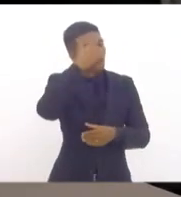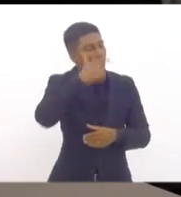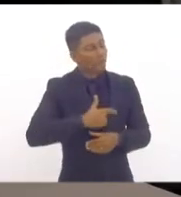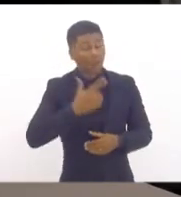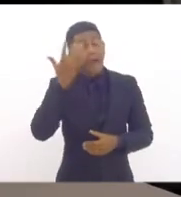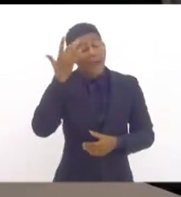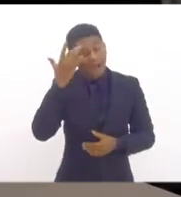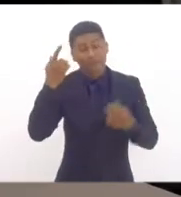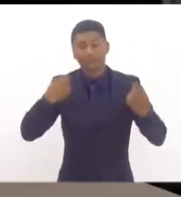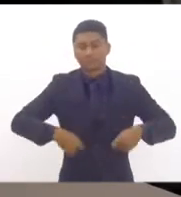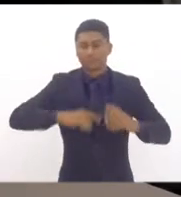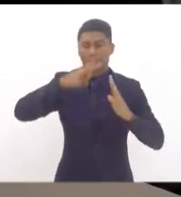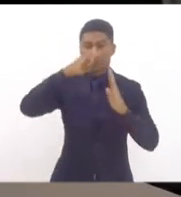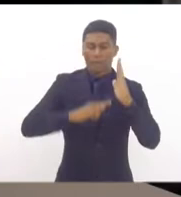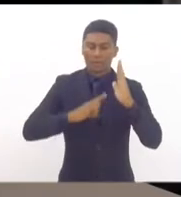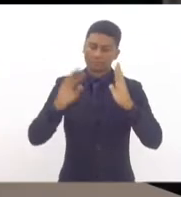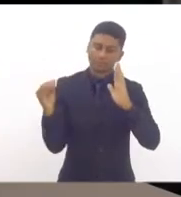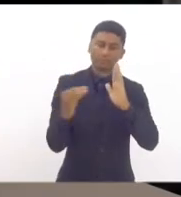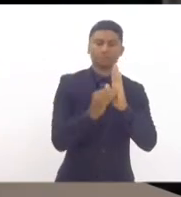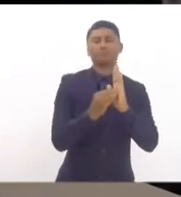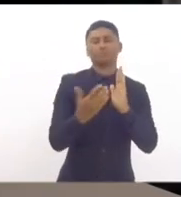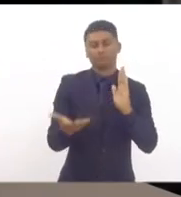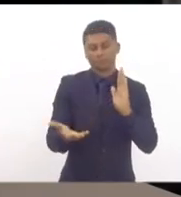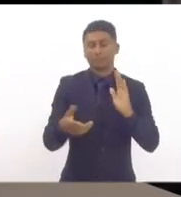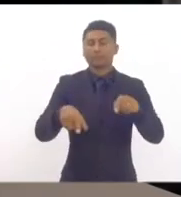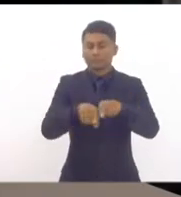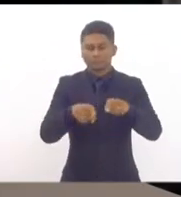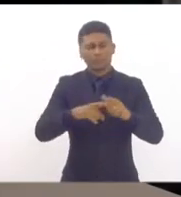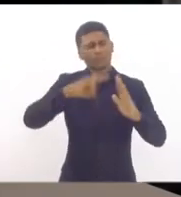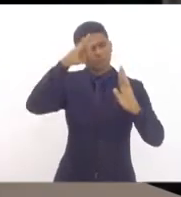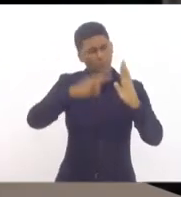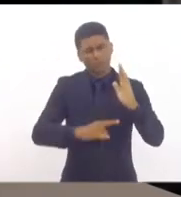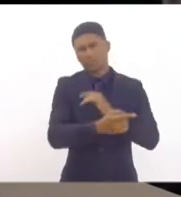edital. Assim como em outros editais a gente tem,